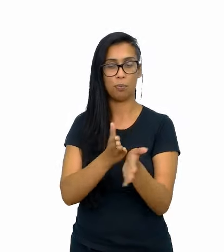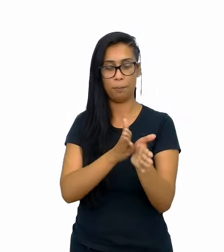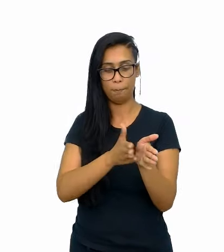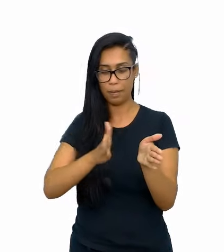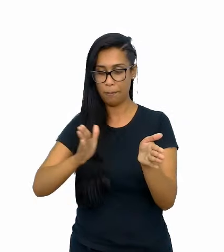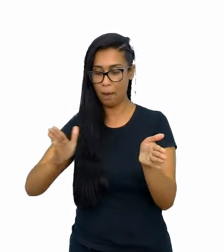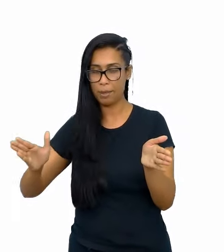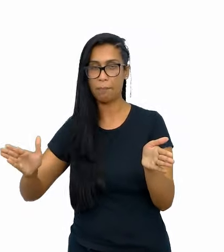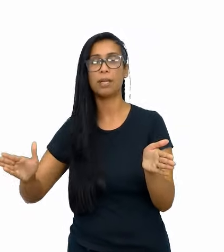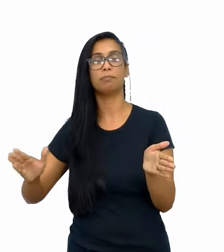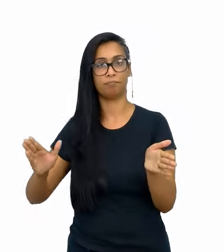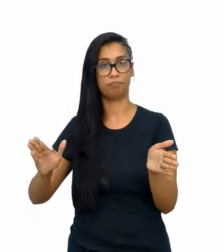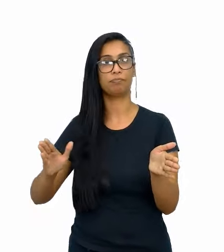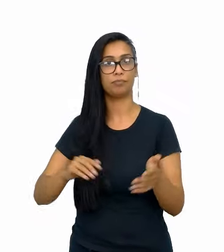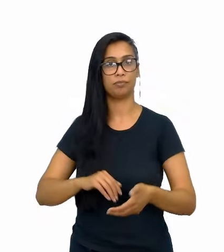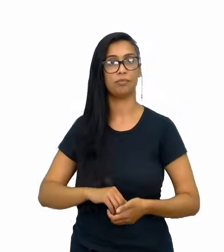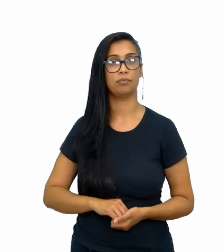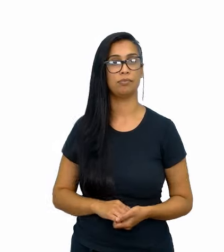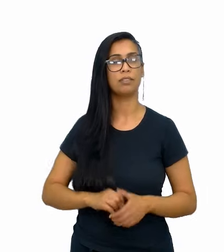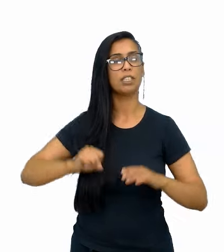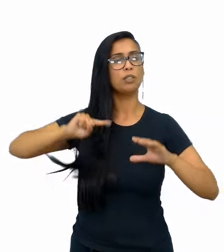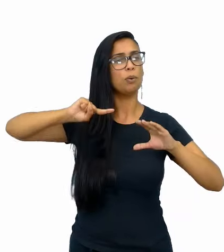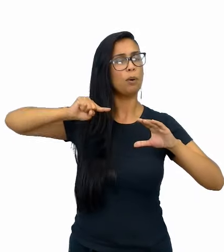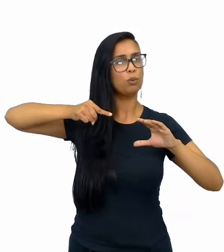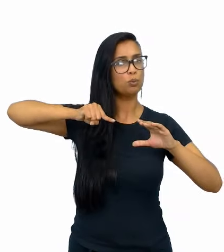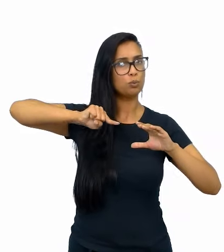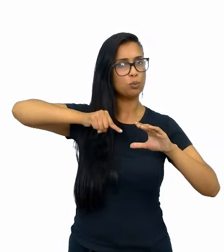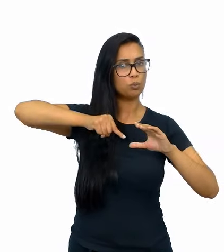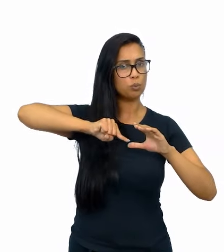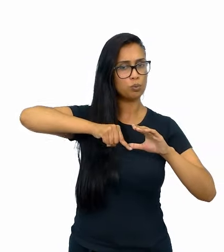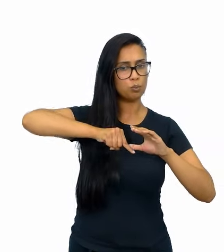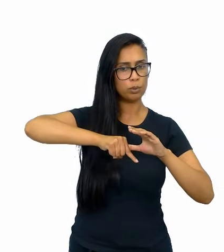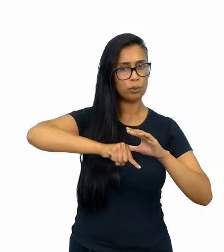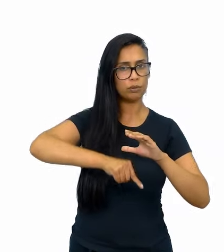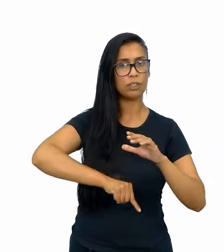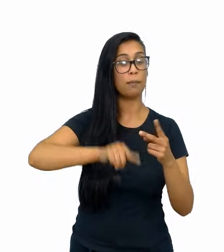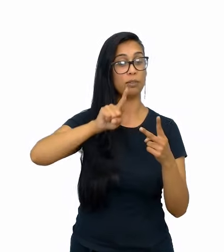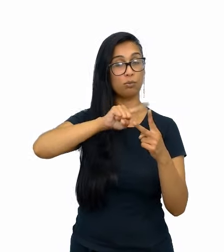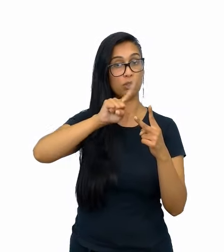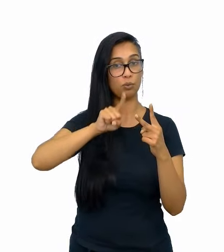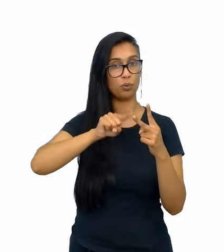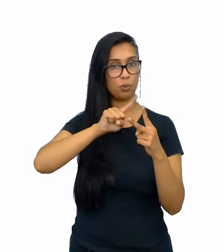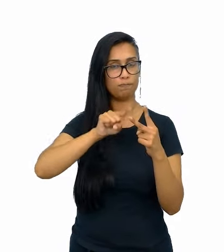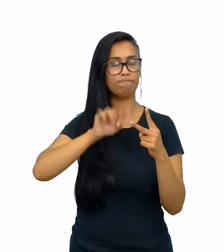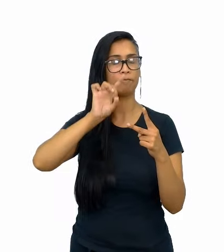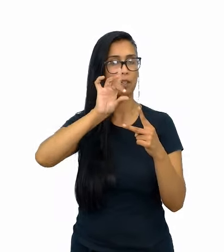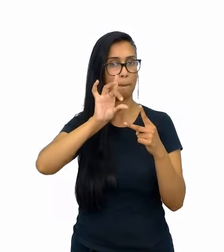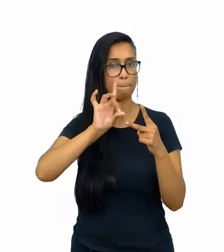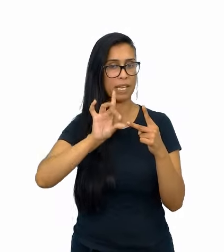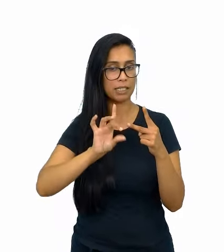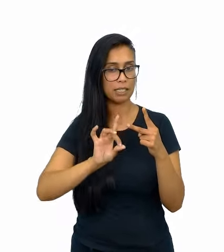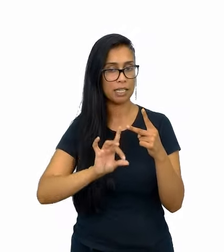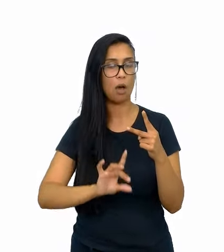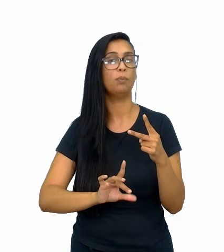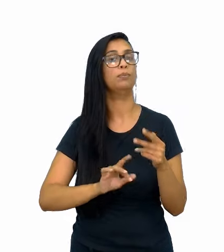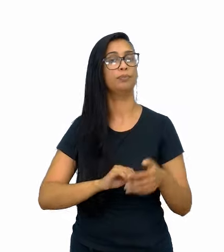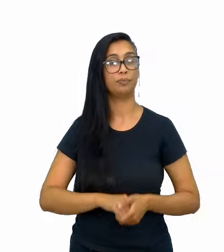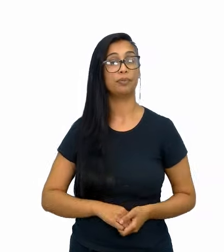vamos nos deter de maneira mais aprofundada em 2 delas. Também iremos discutir os encaminhamentos